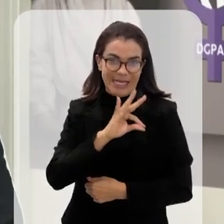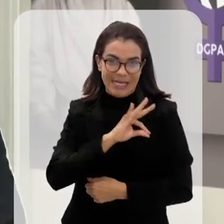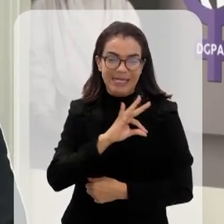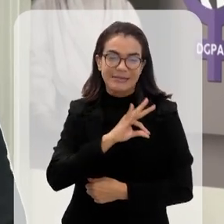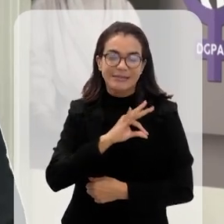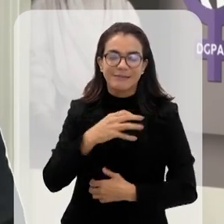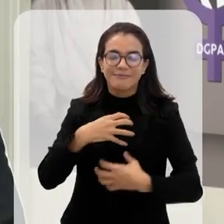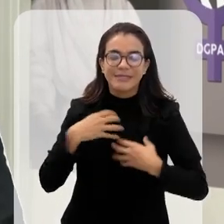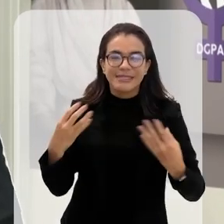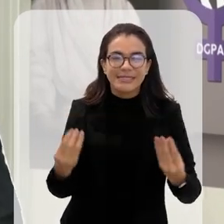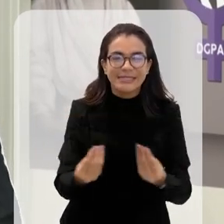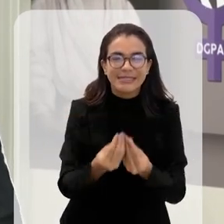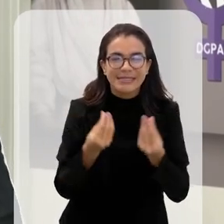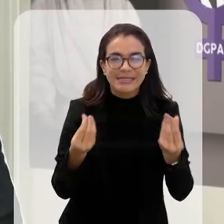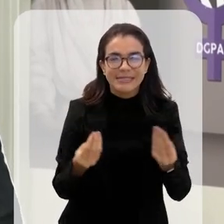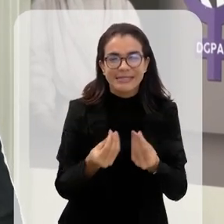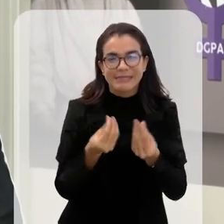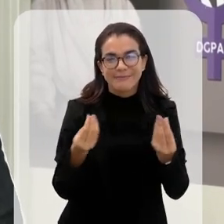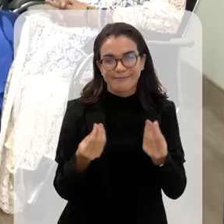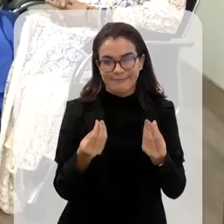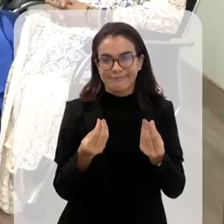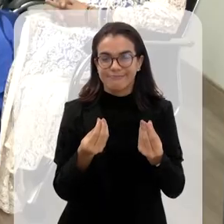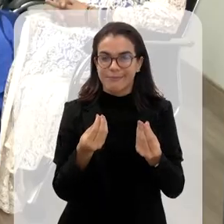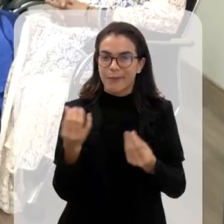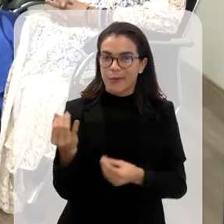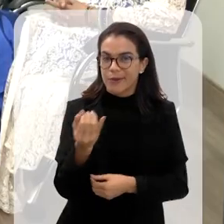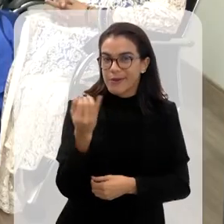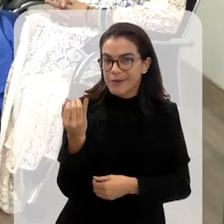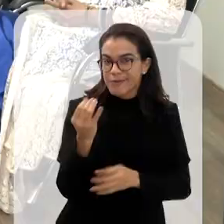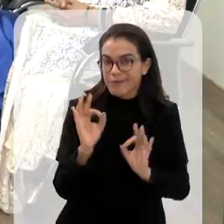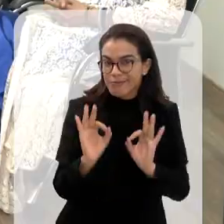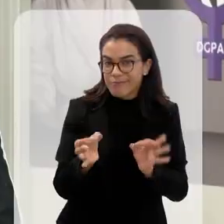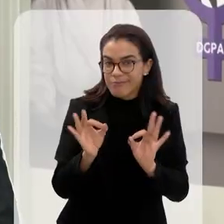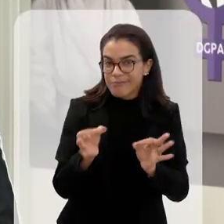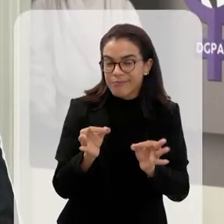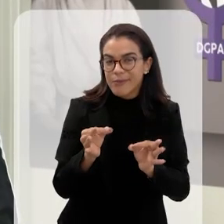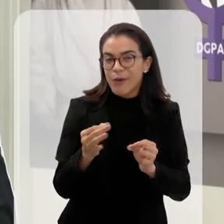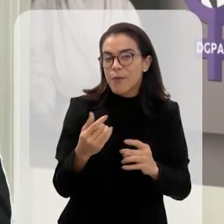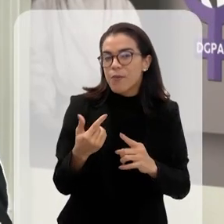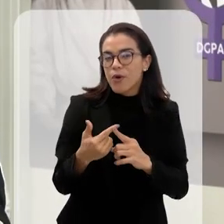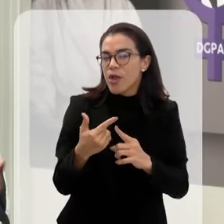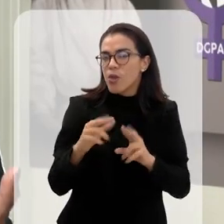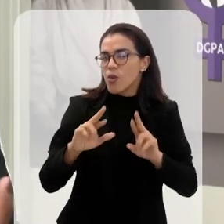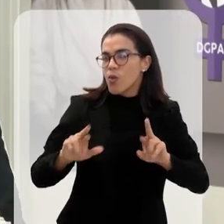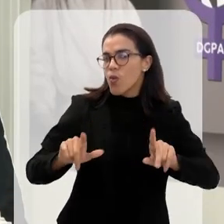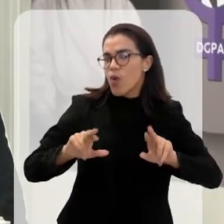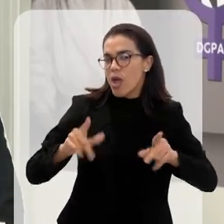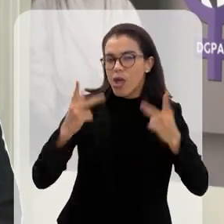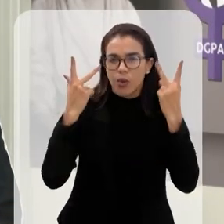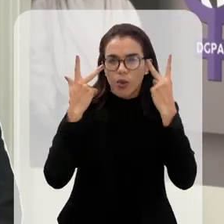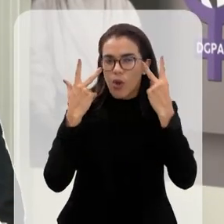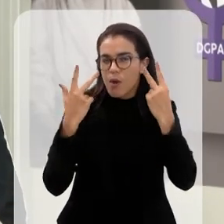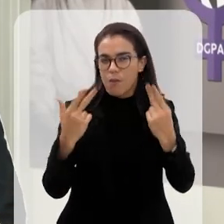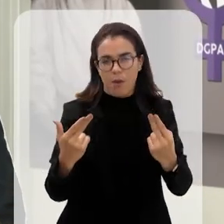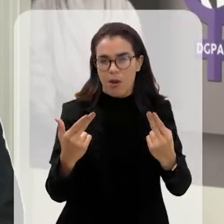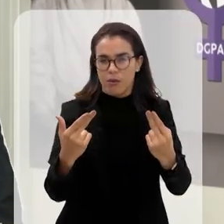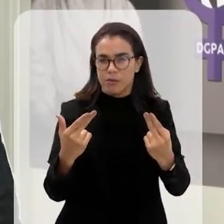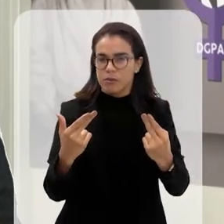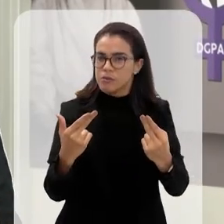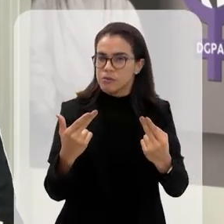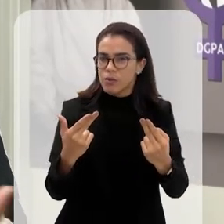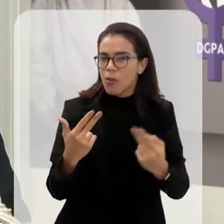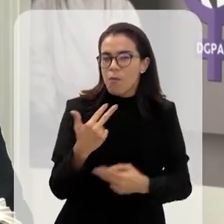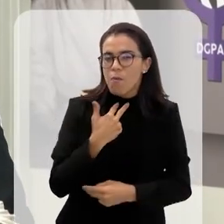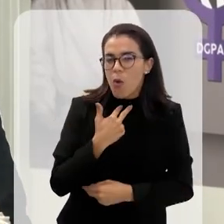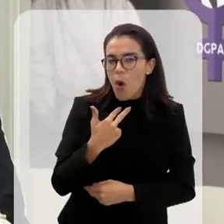o problema da mulher, porque isso também é muito importante. É, quando não é uma coisa comum, quando não se torna